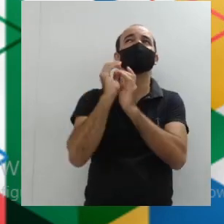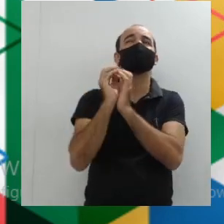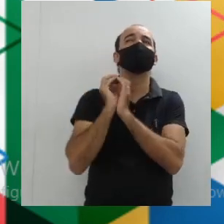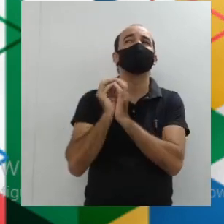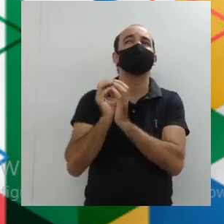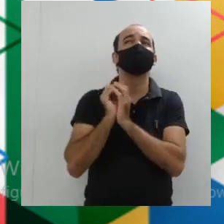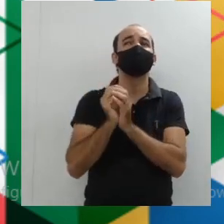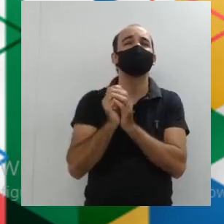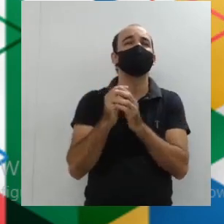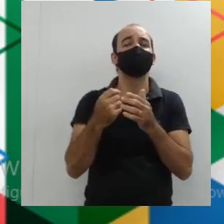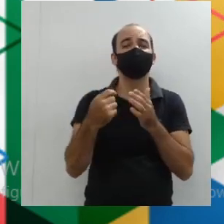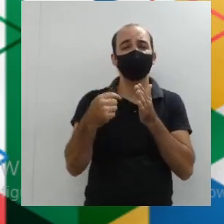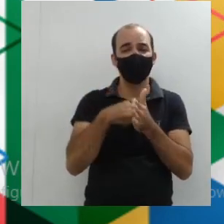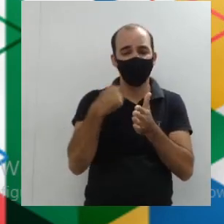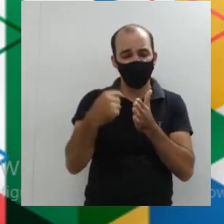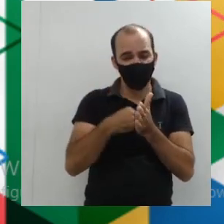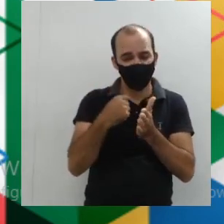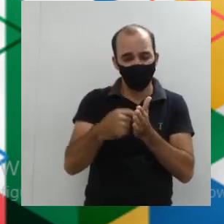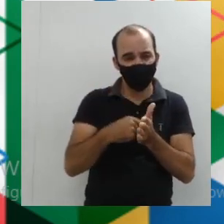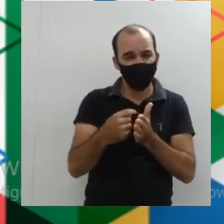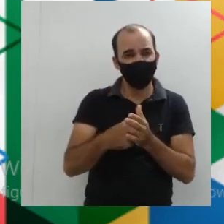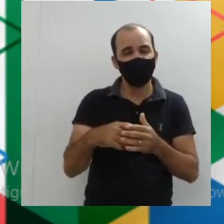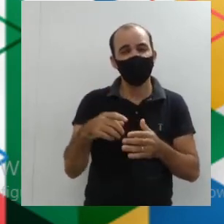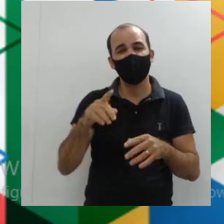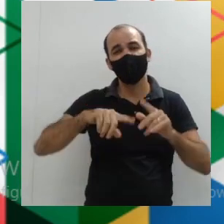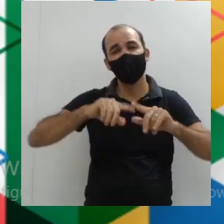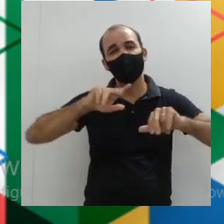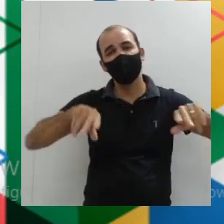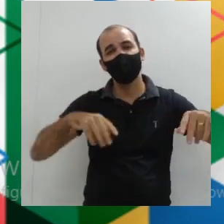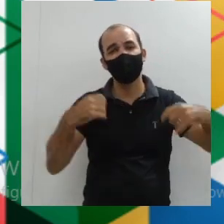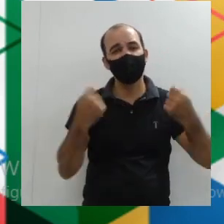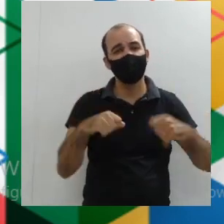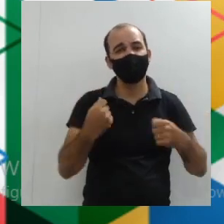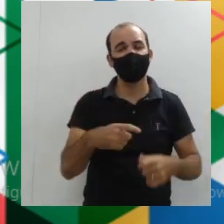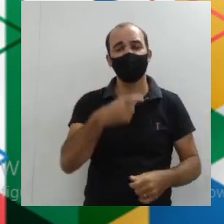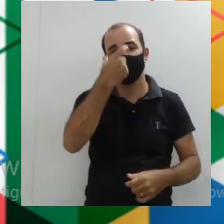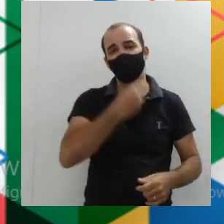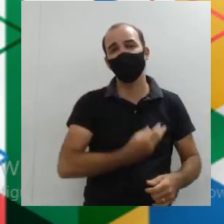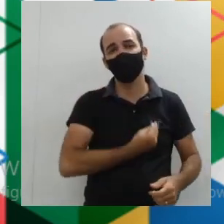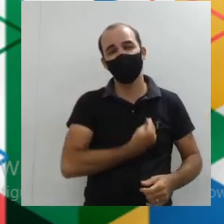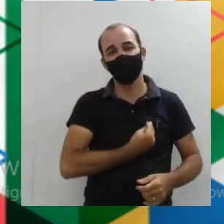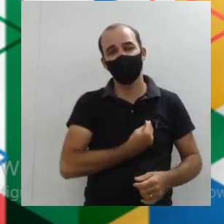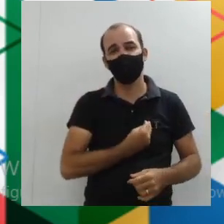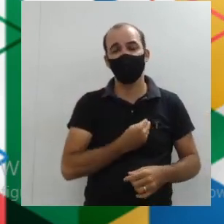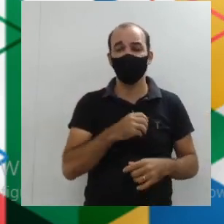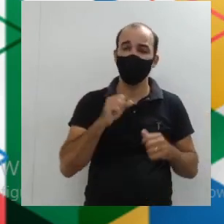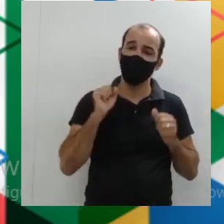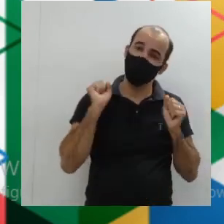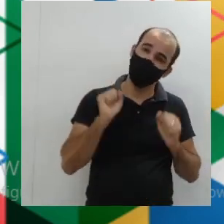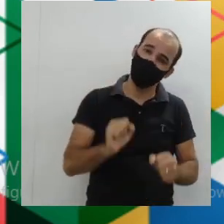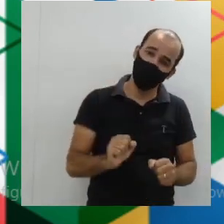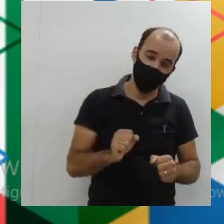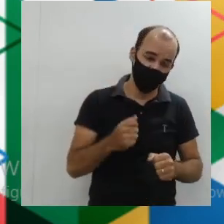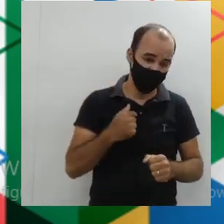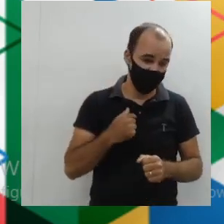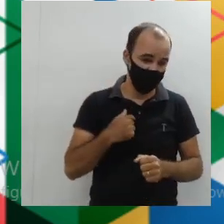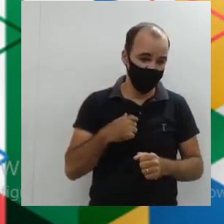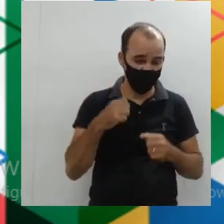perguntas necessárias, eu começo a descobrir que talvez a minha cosmovisão possa estar certa ou errada em